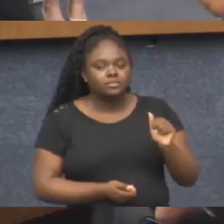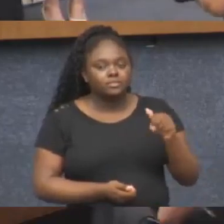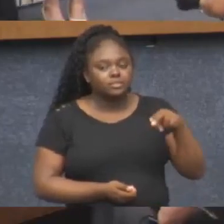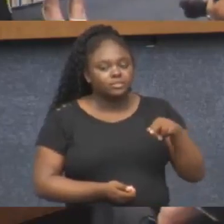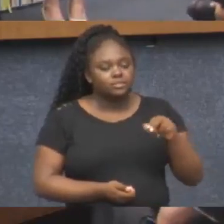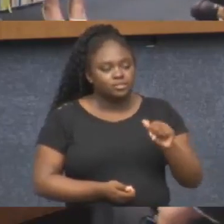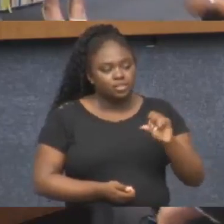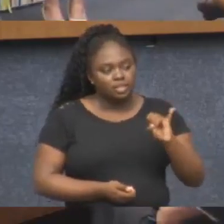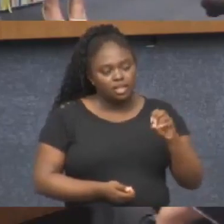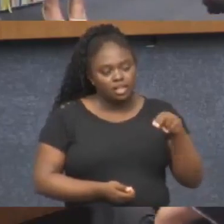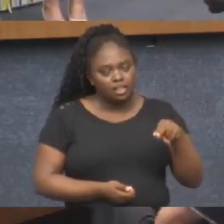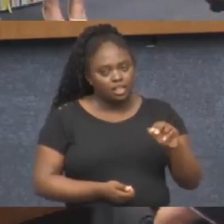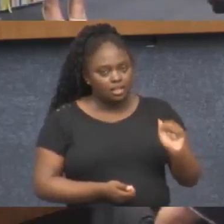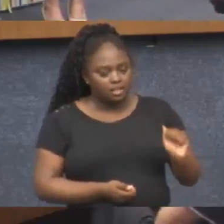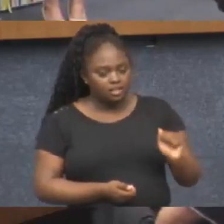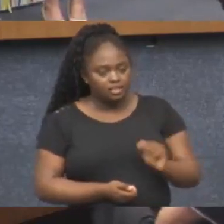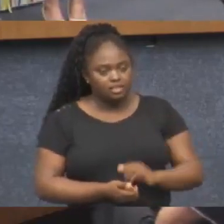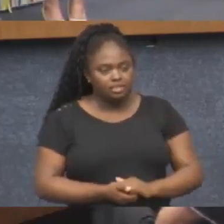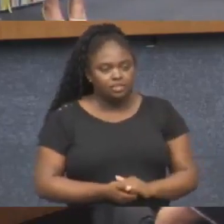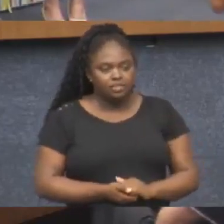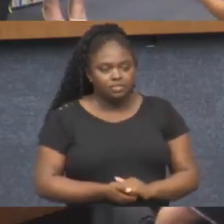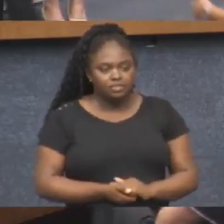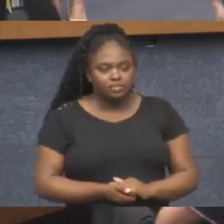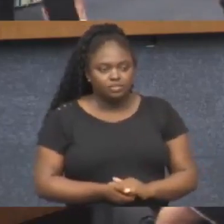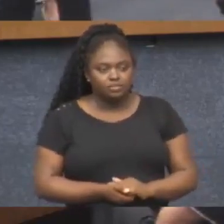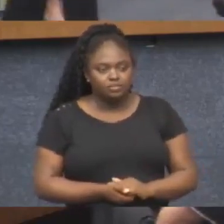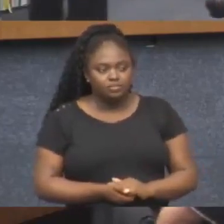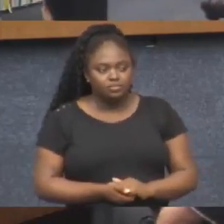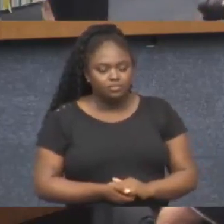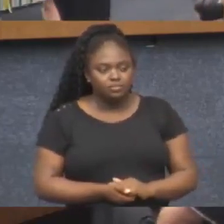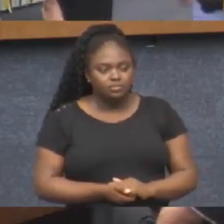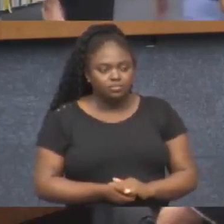Janaína do Nascimento Abreu.